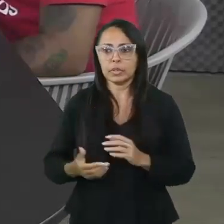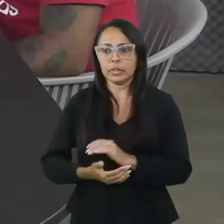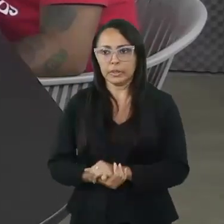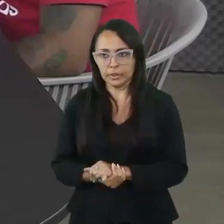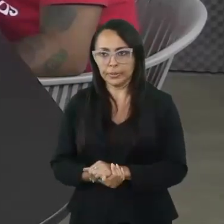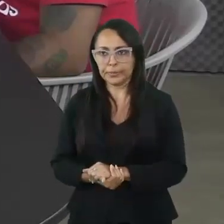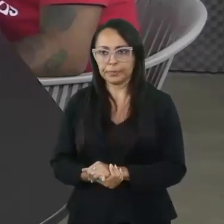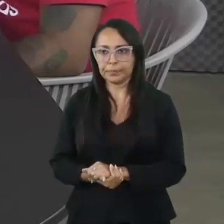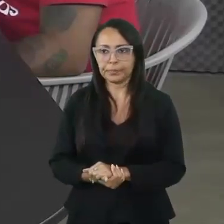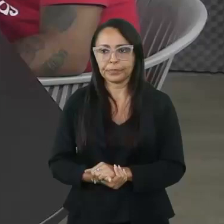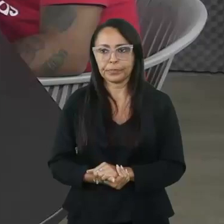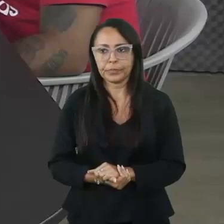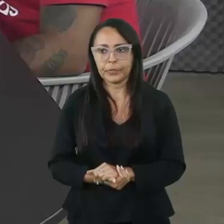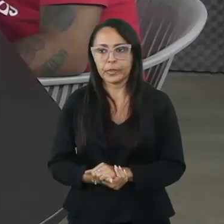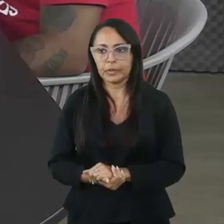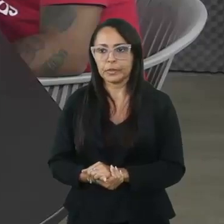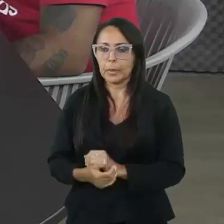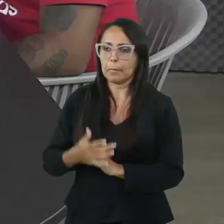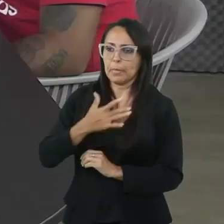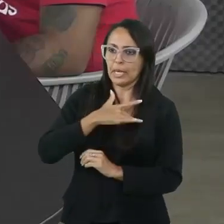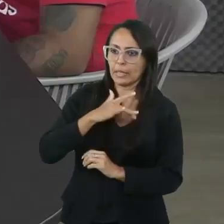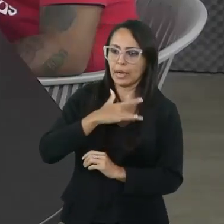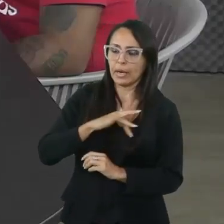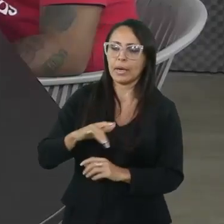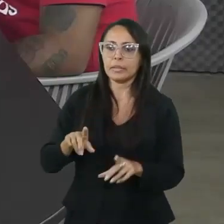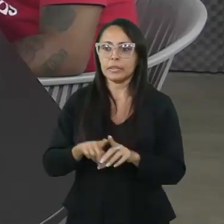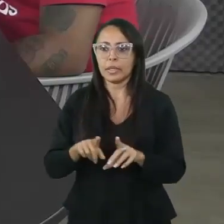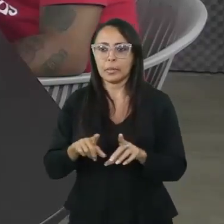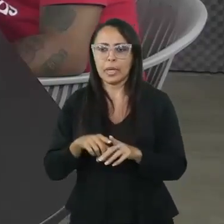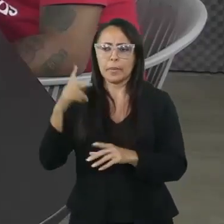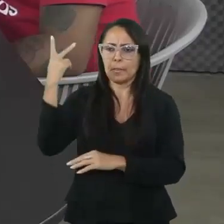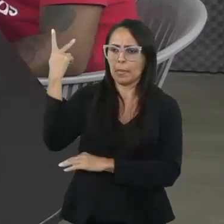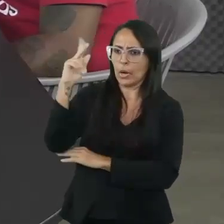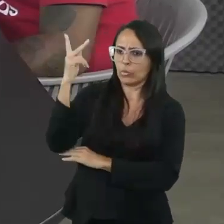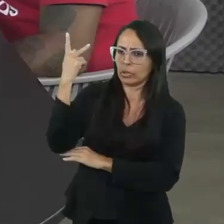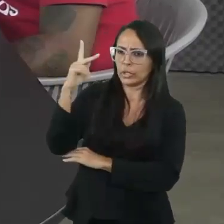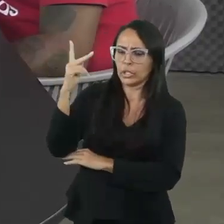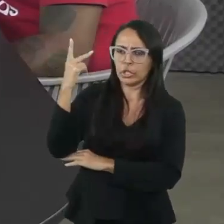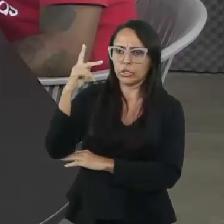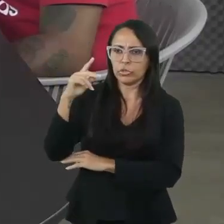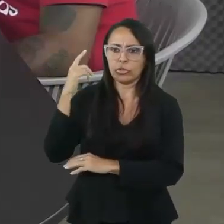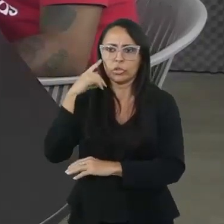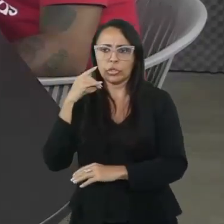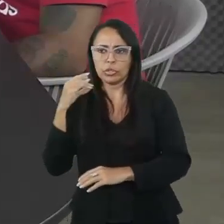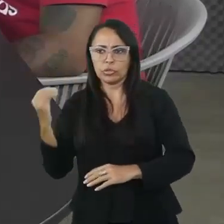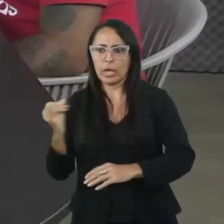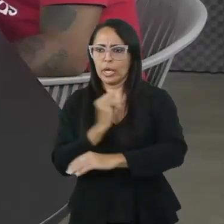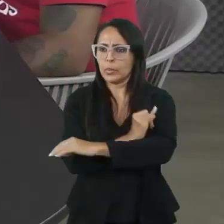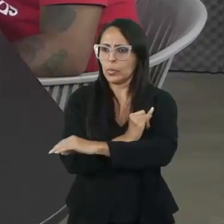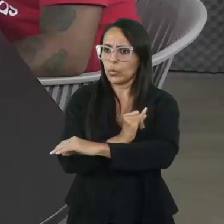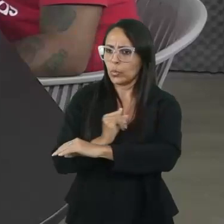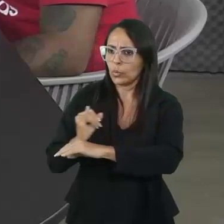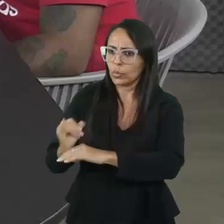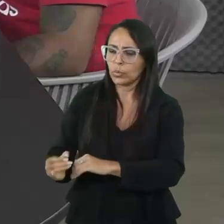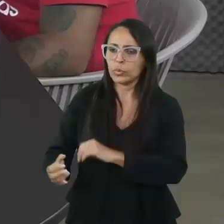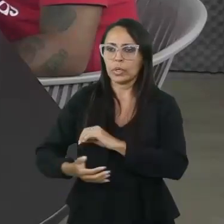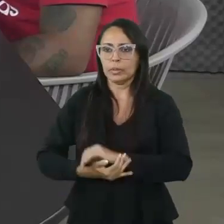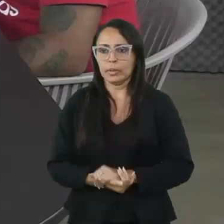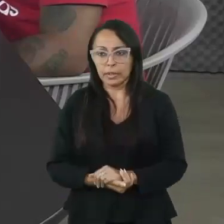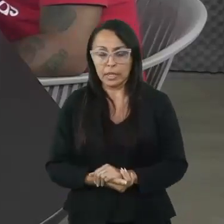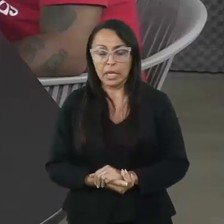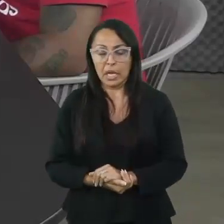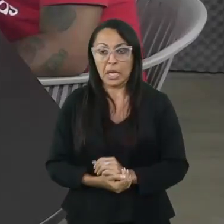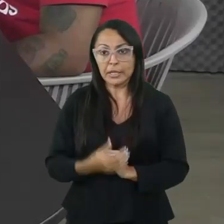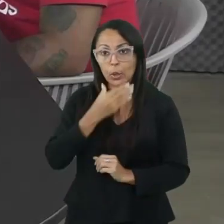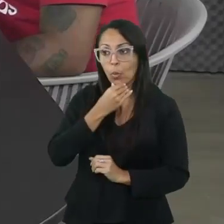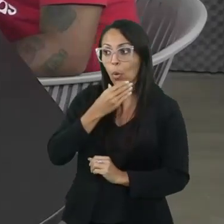Tu chegar lá em Piedade também. Tem gente que vem de Paulista, né? Já tínhamos de Igaraçu, enfim, da própria Recife, né? Tem Itamaracá, tem um rapaz de